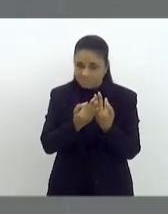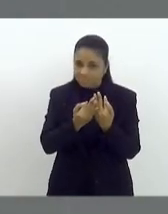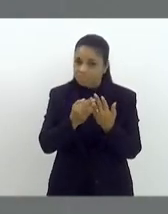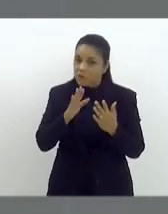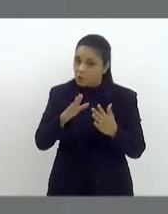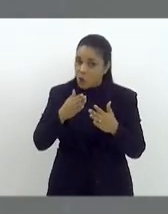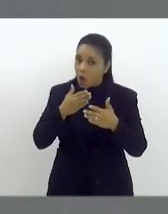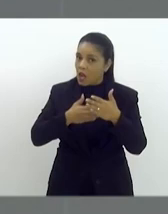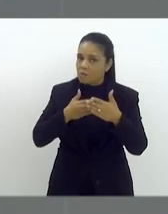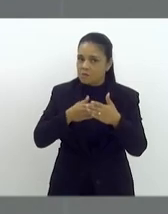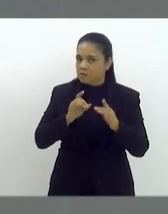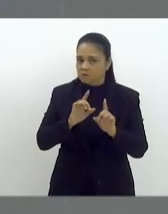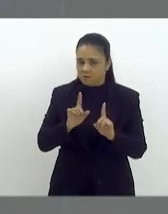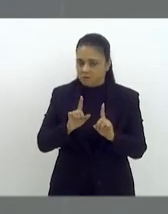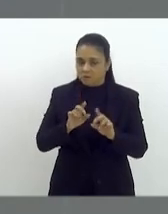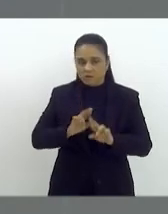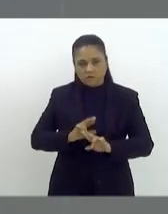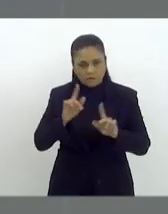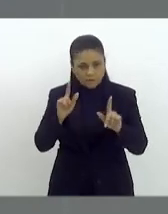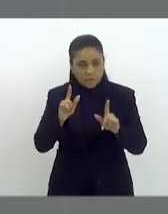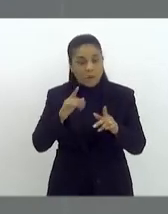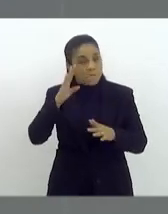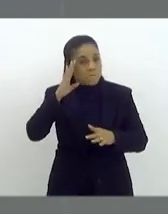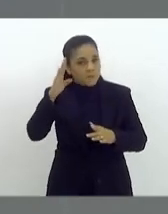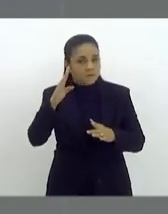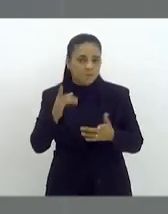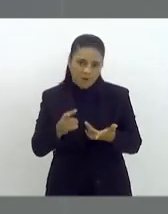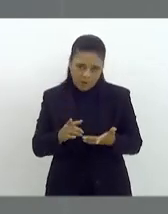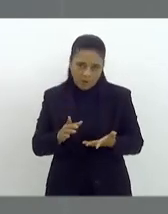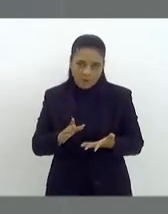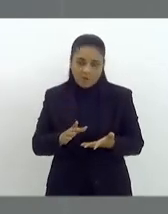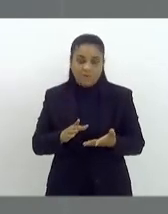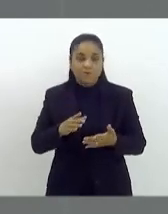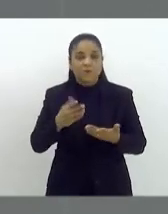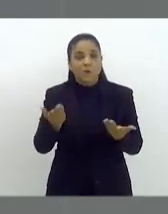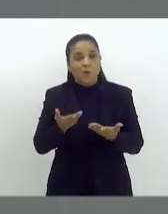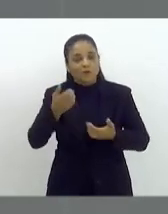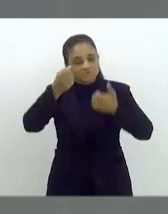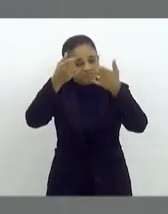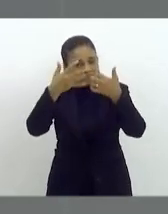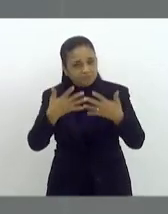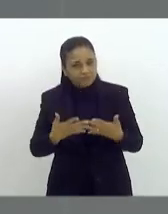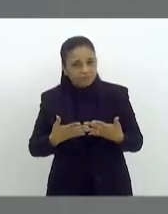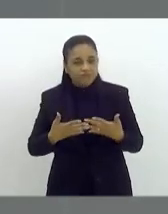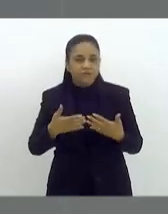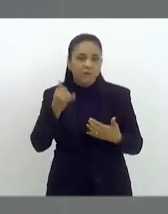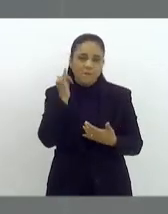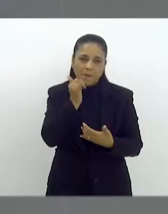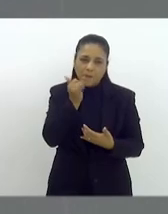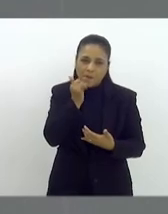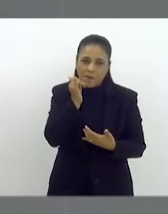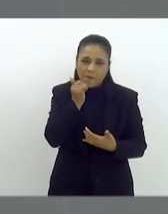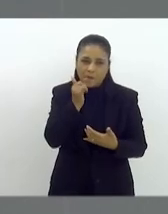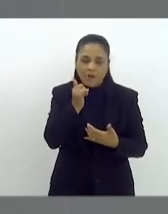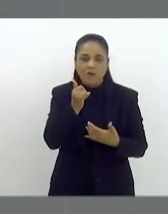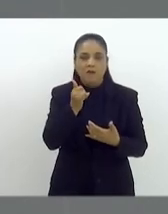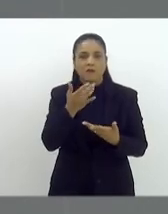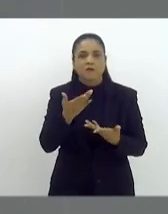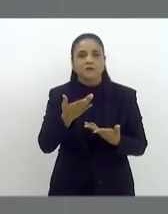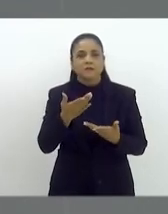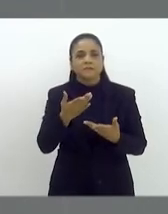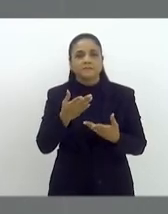a esse plano mas principalmente Então a gente vai discorrer aqui fazendo uma breve introdução